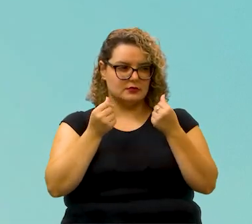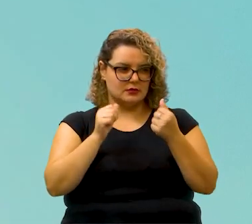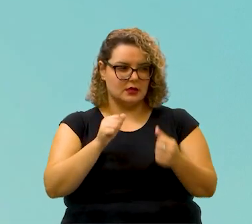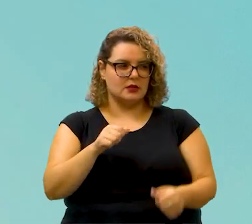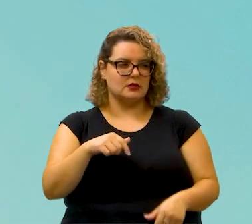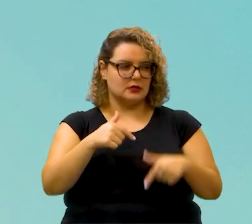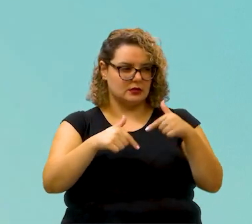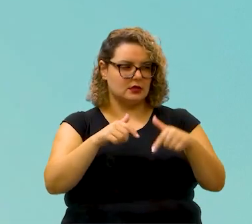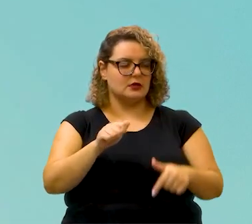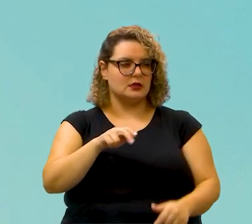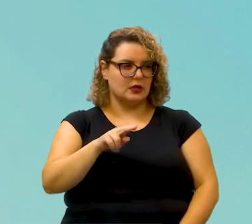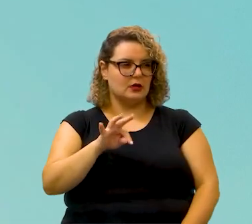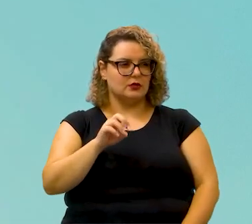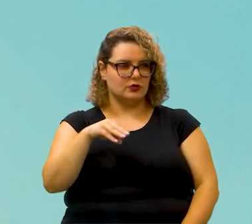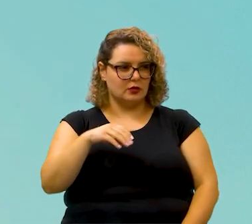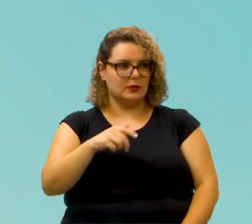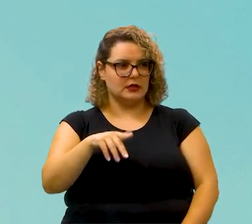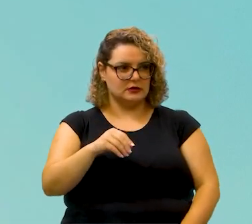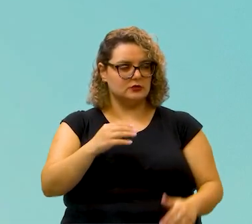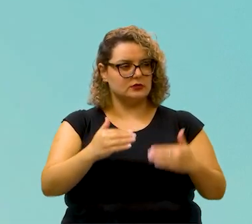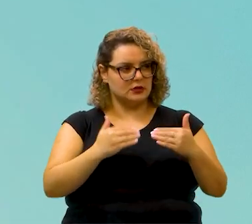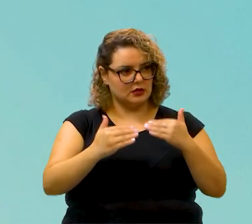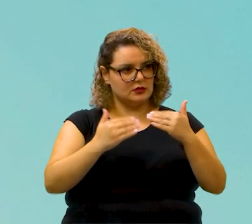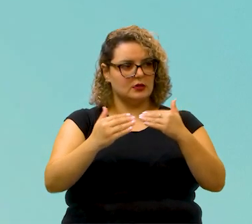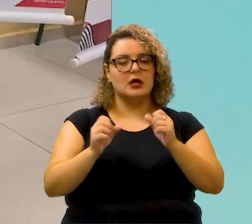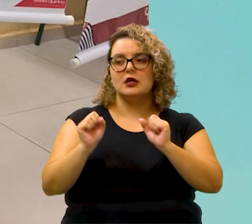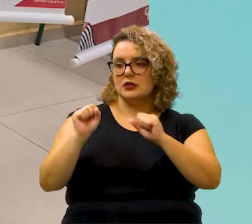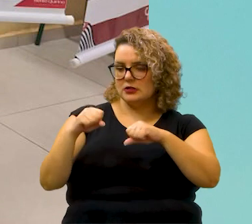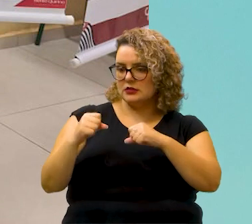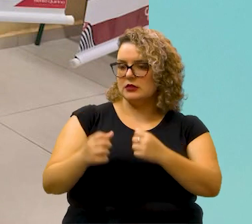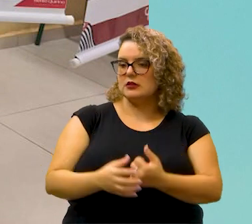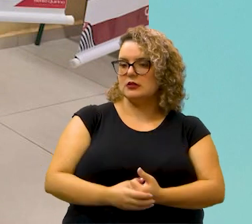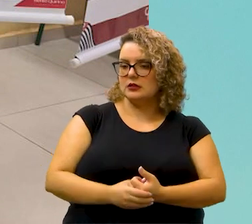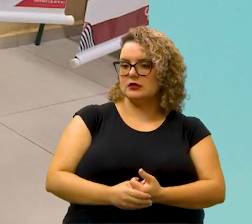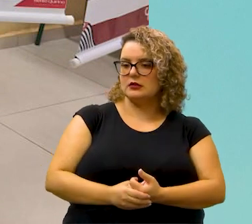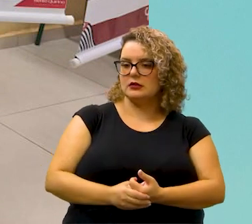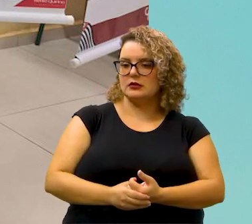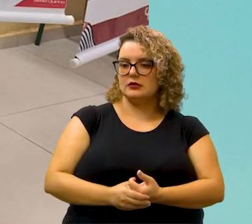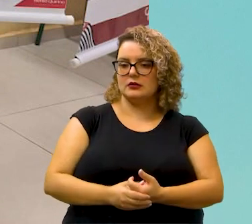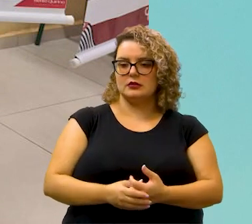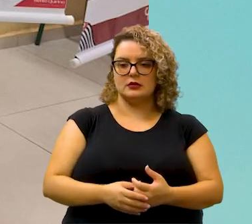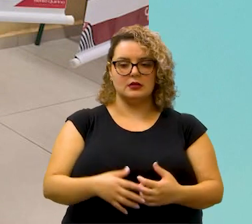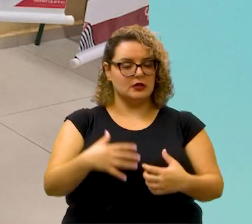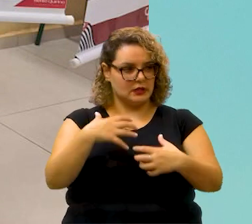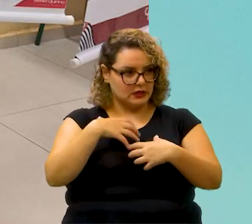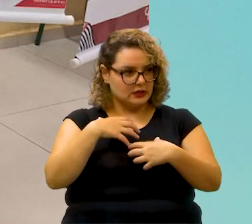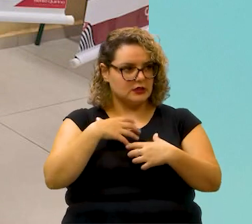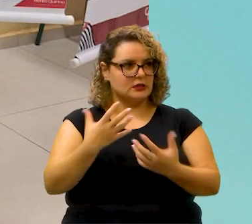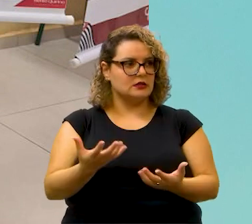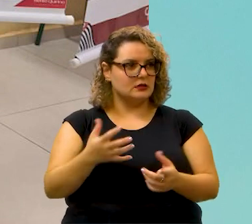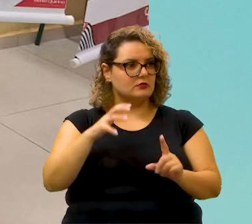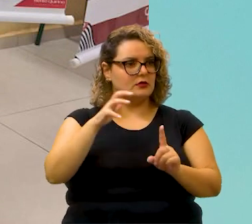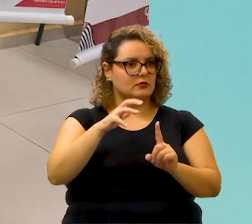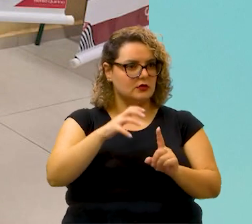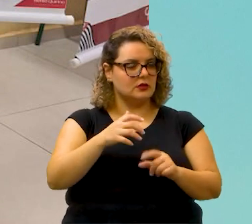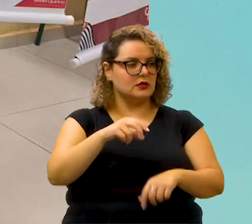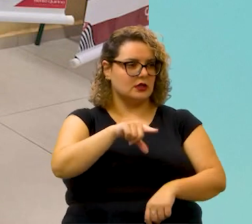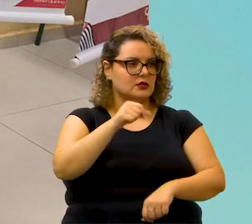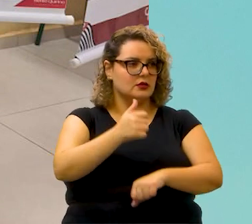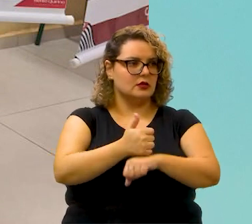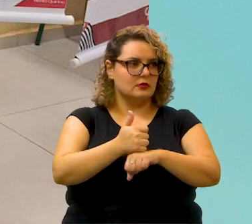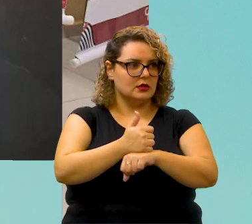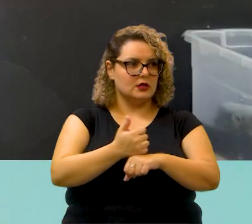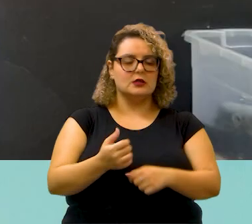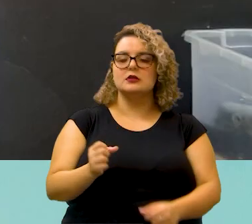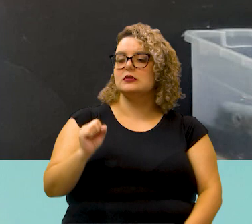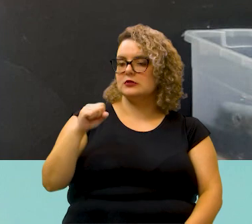de desse trabalho da automação durante a construção? Sim. E você impactou também na sua vida, na sua escolha